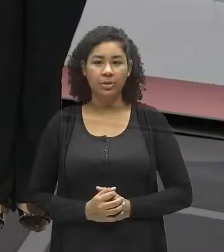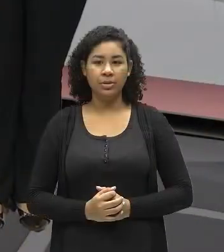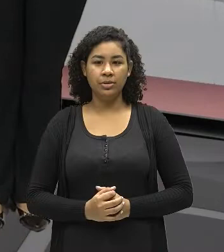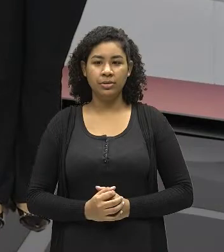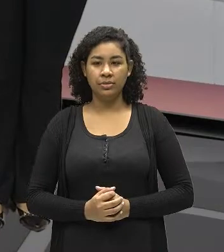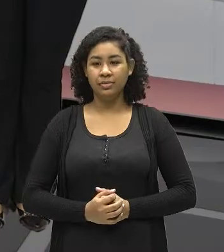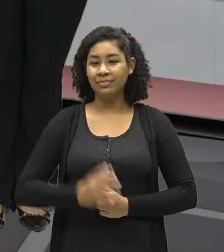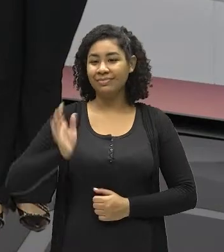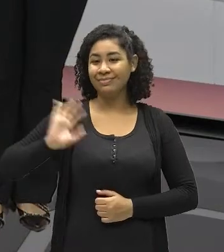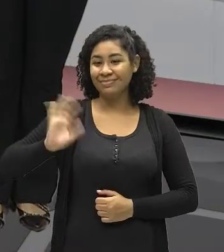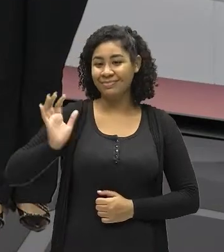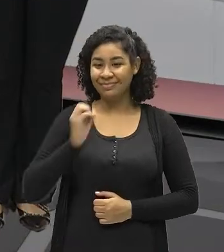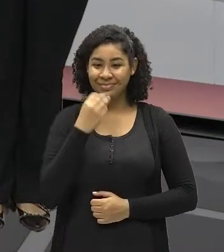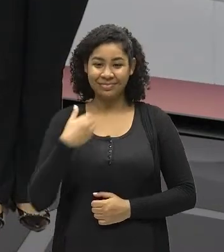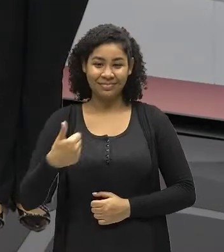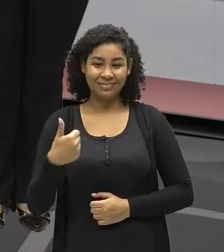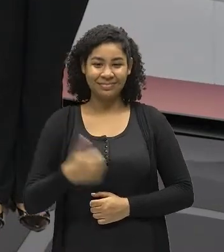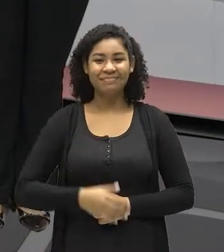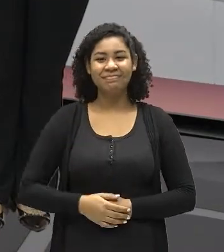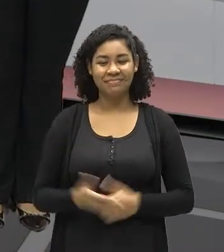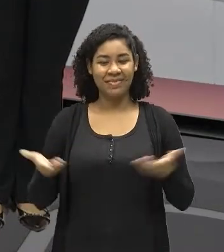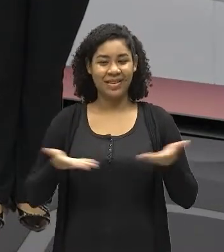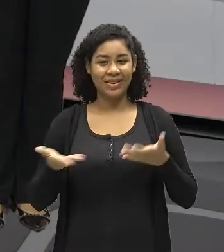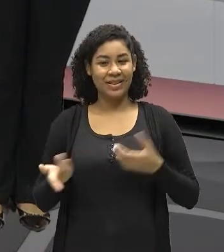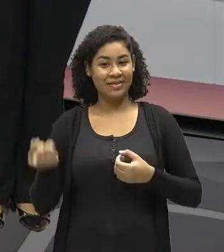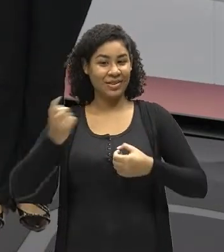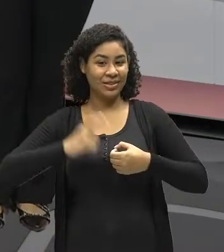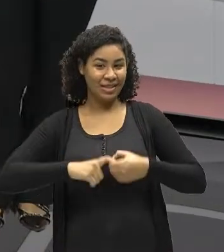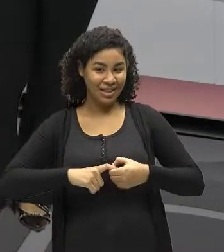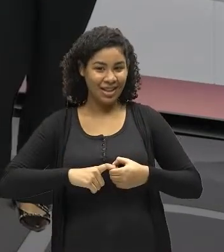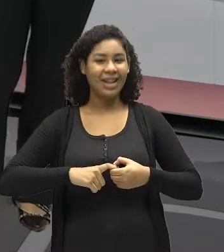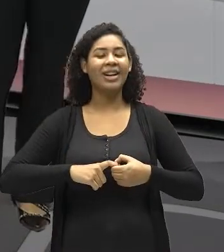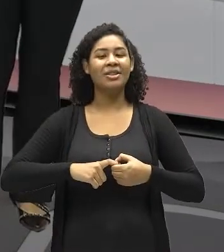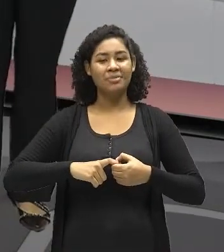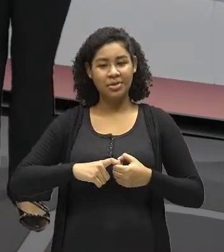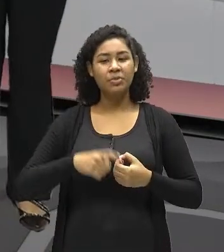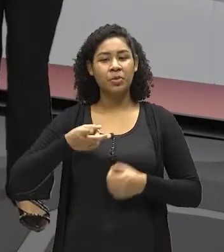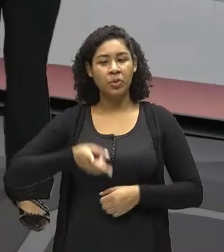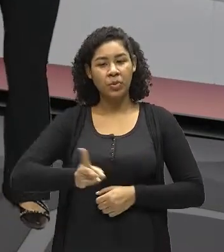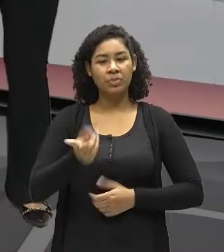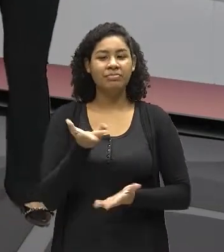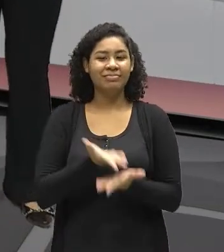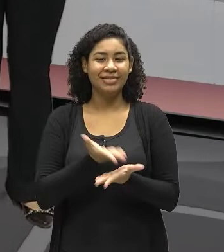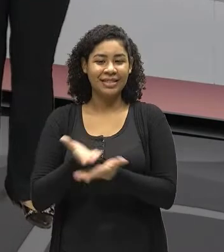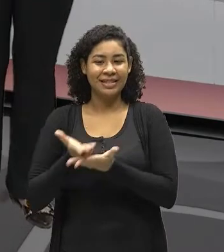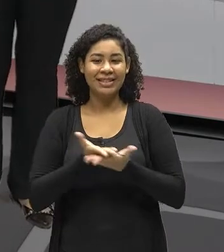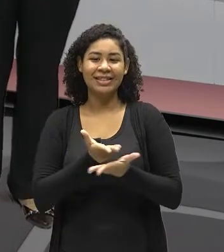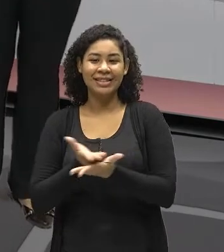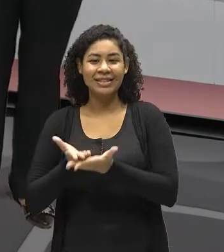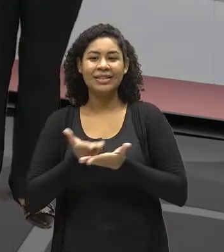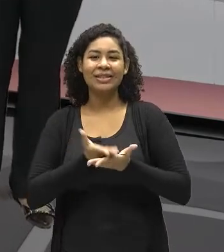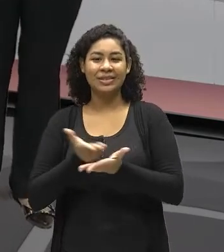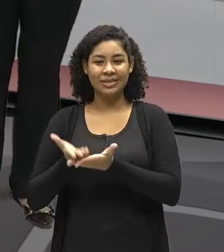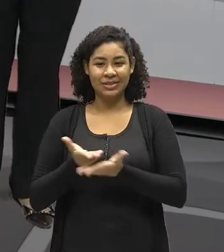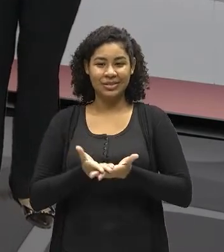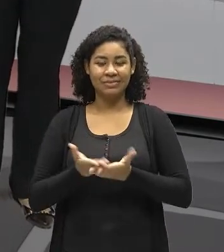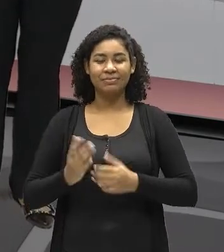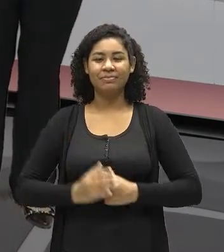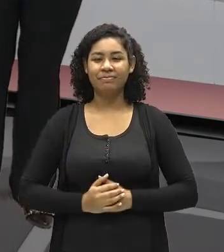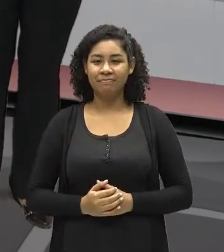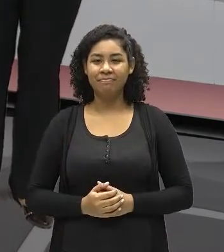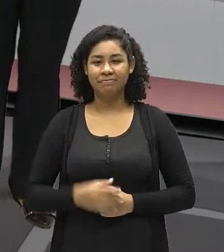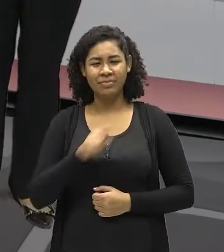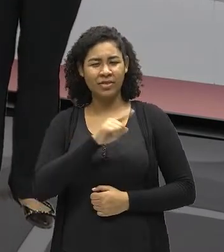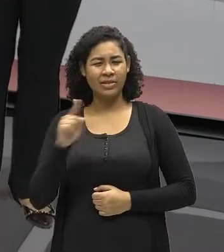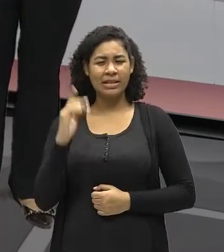Oi, queridos, tudo bom? Estão retornando então para as salas de aula para nós darmos continuidade ao nosso momento de hoje. Como vocês